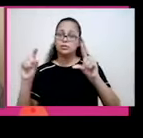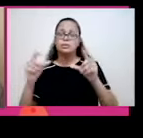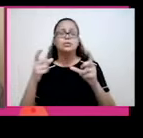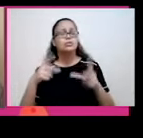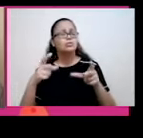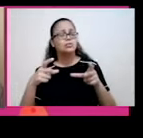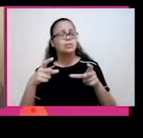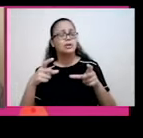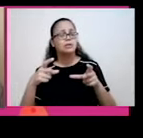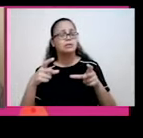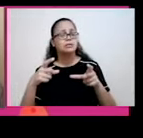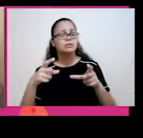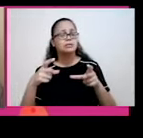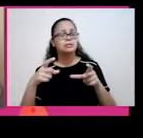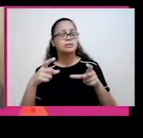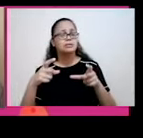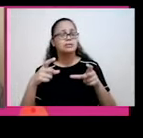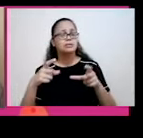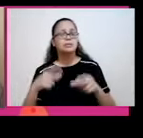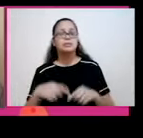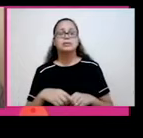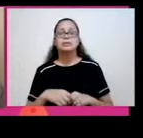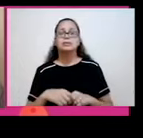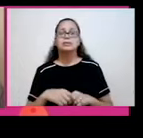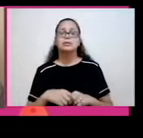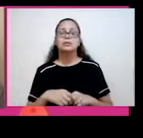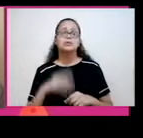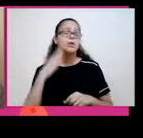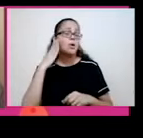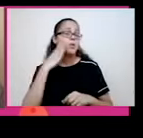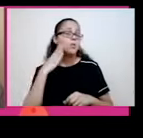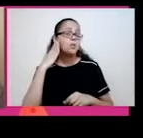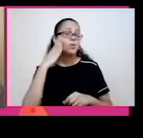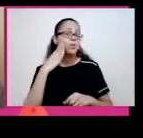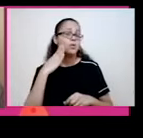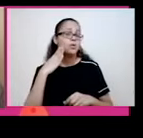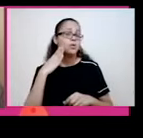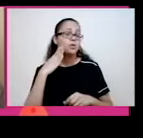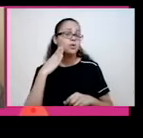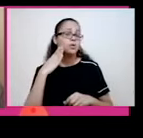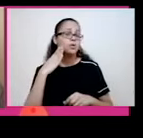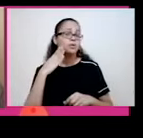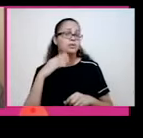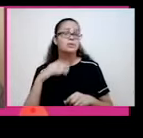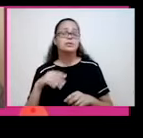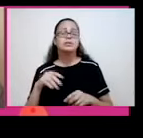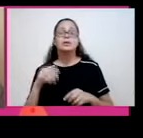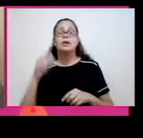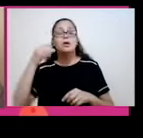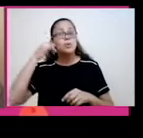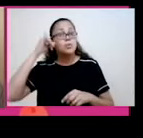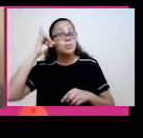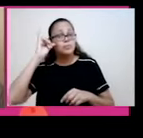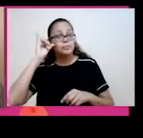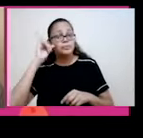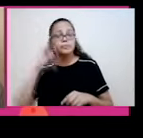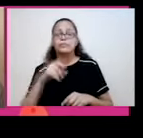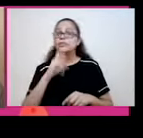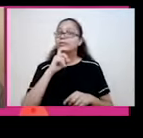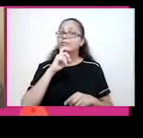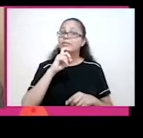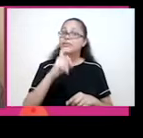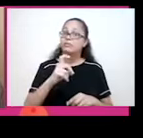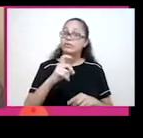Olha só, essas áreas aqui, numa tonalidade rosa mais clara, são as zonas pecuaristas, né, criação de animais. Essa área